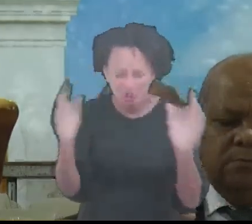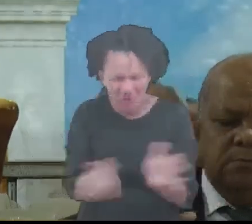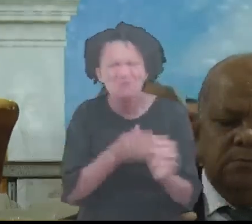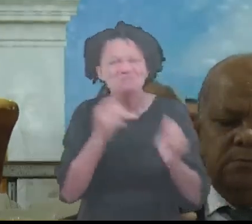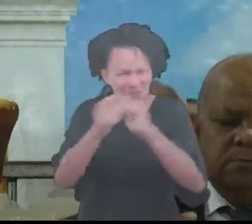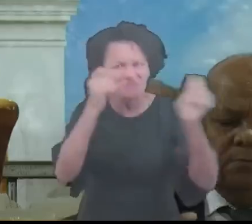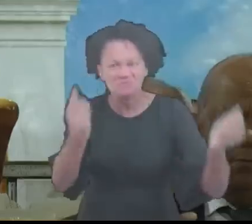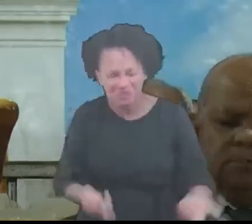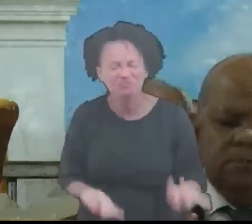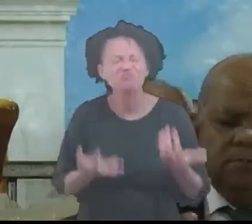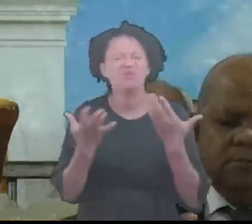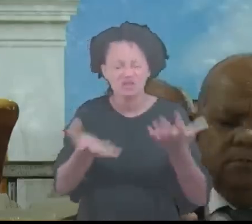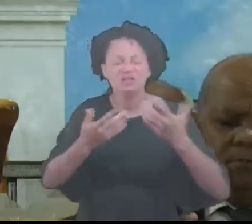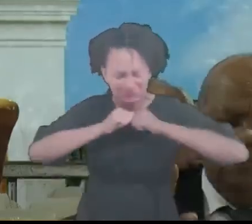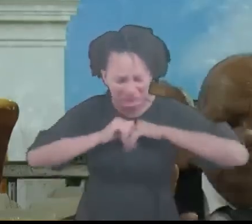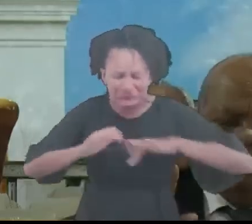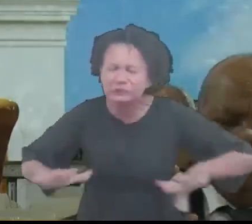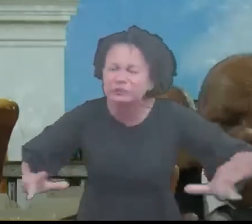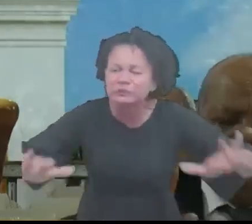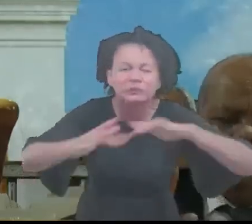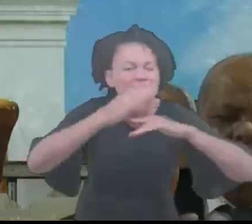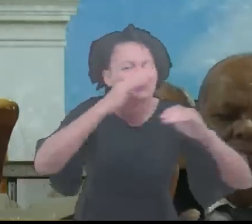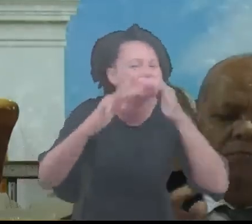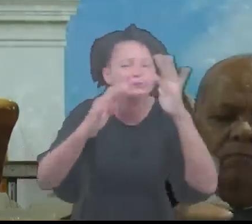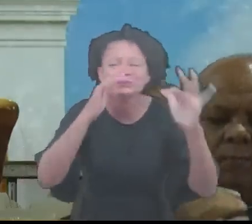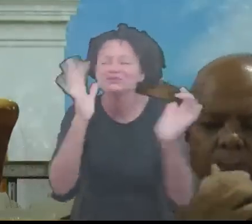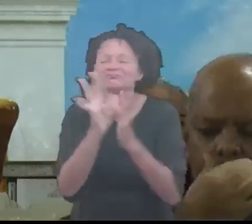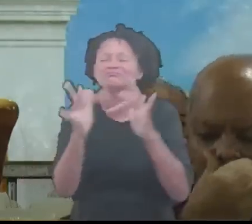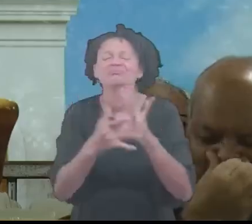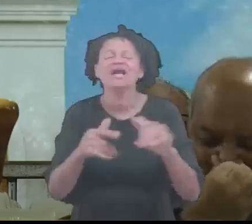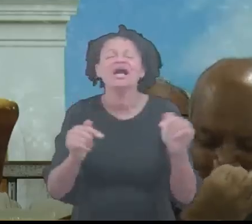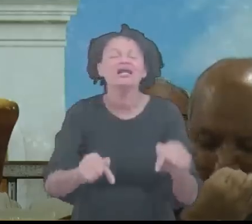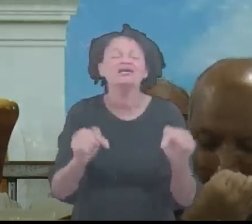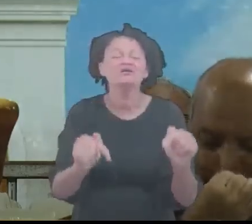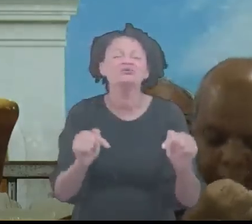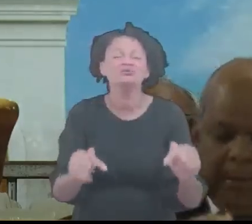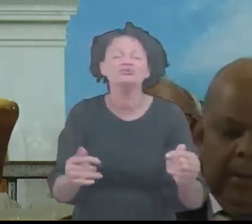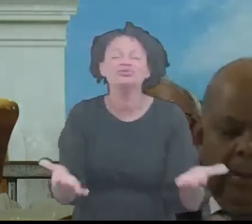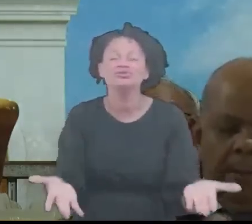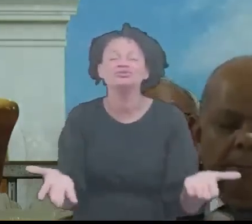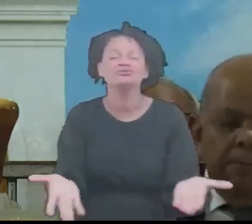Quem trouxe o nardo, solte o nardo. Deixe exalar o cheiro do nardo aqui nesta noite.